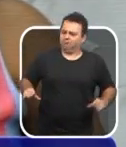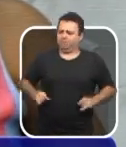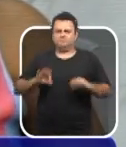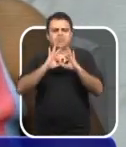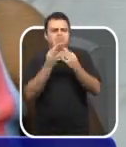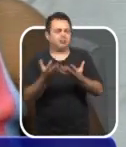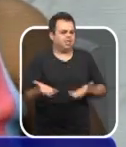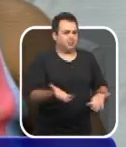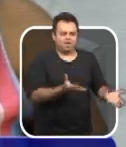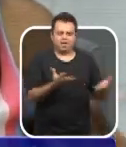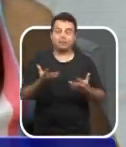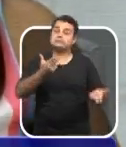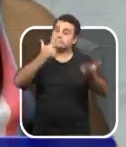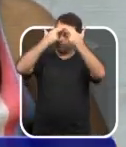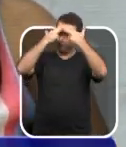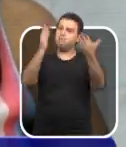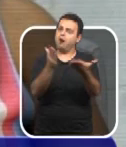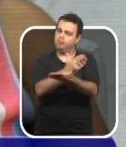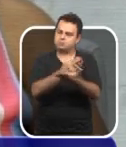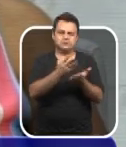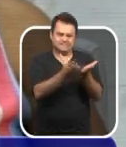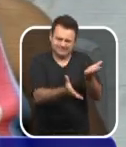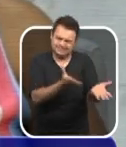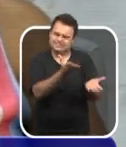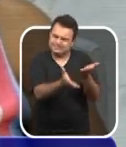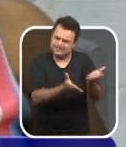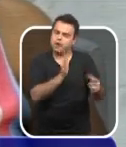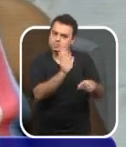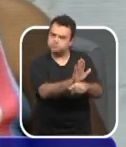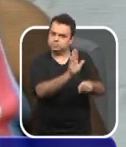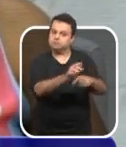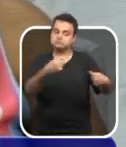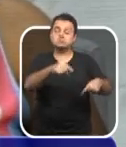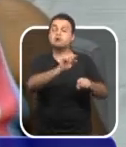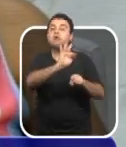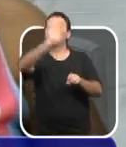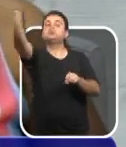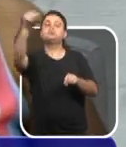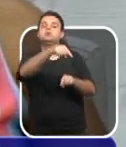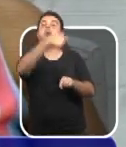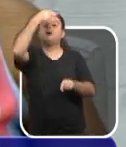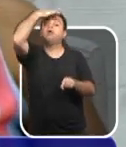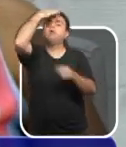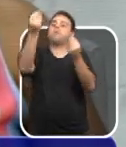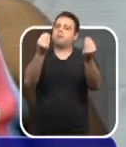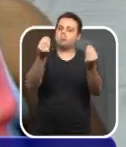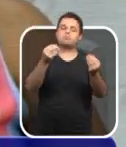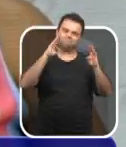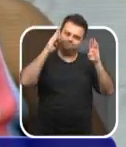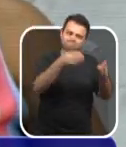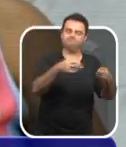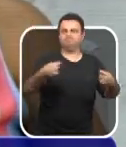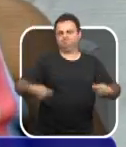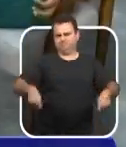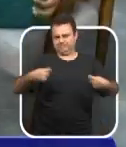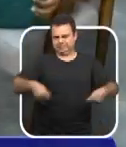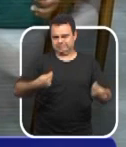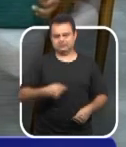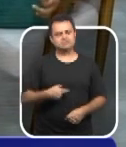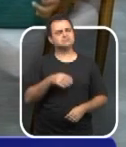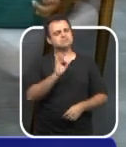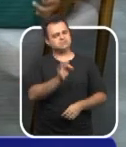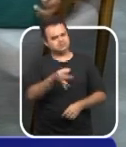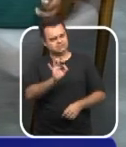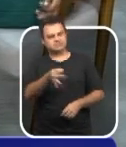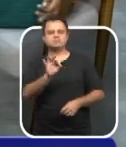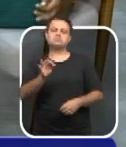precisam ser descobertos e tratados, porque nós temos que pensar no futuro emocional dessa criança. Sim, o mesmo trabalho de